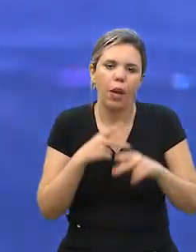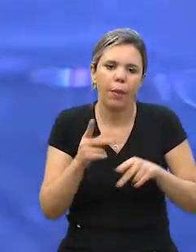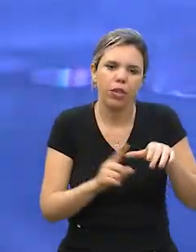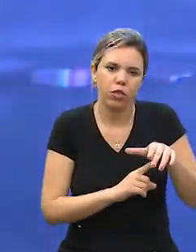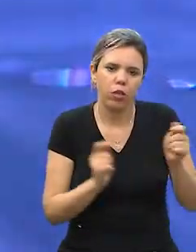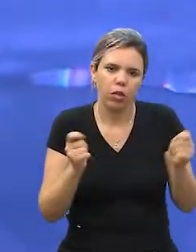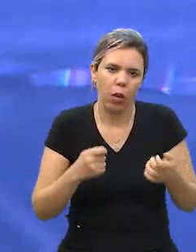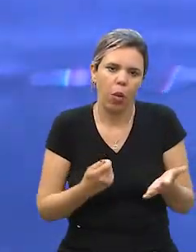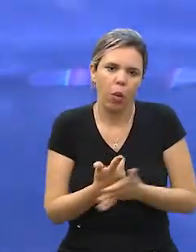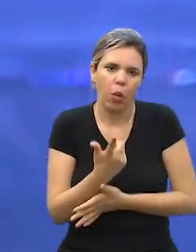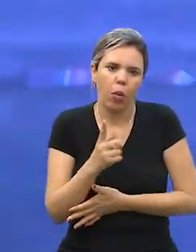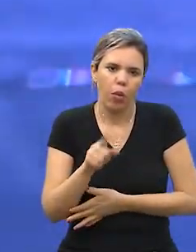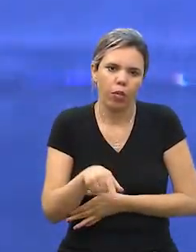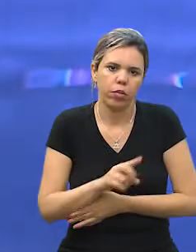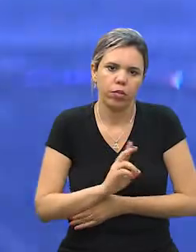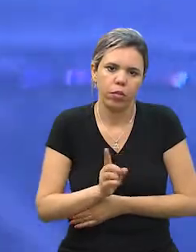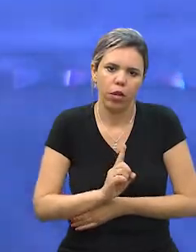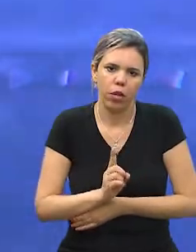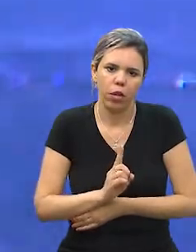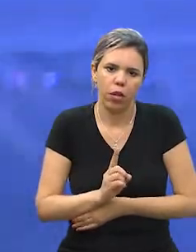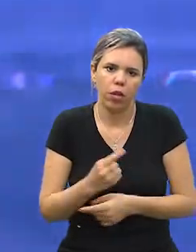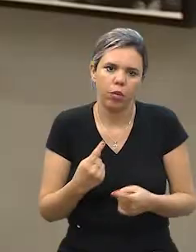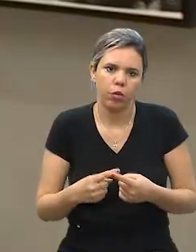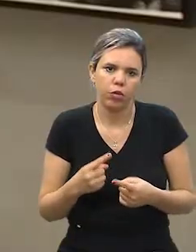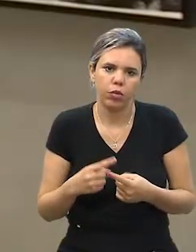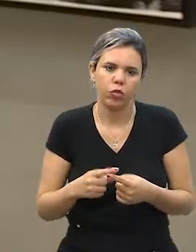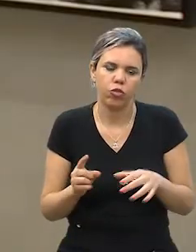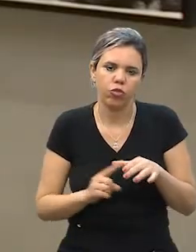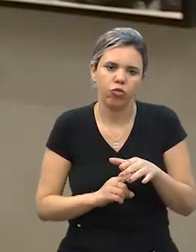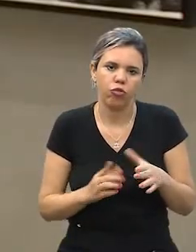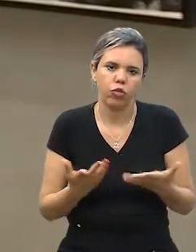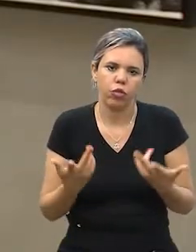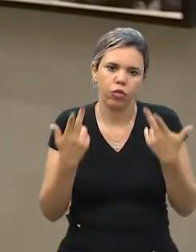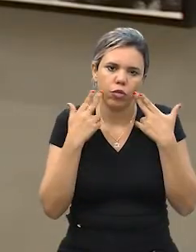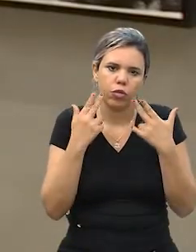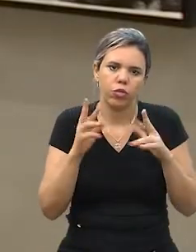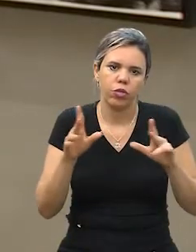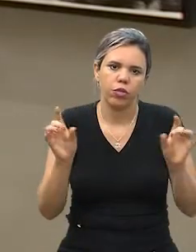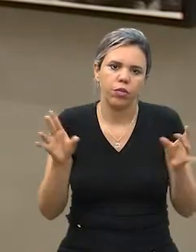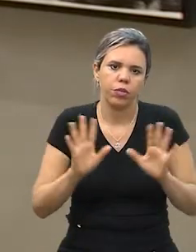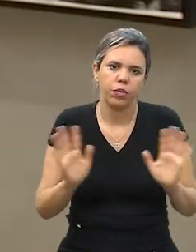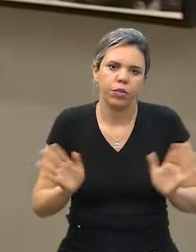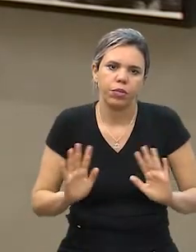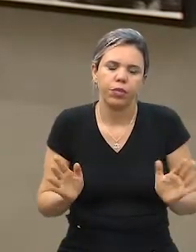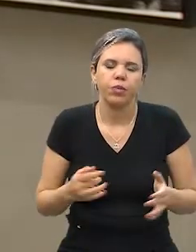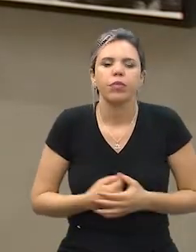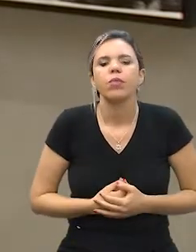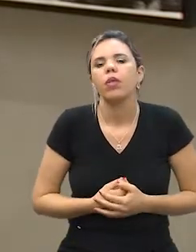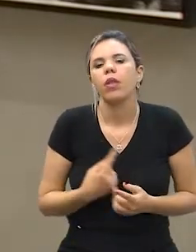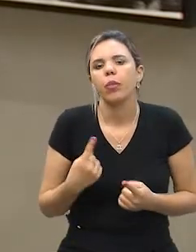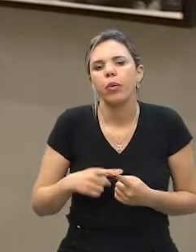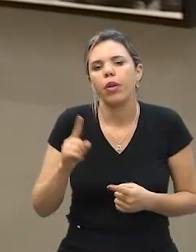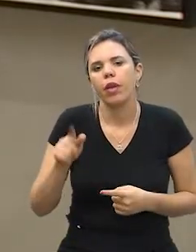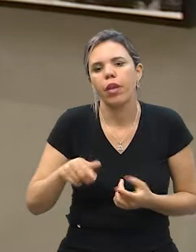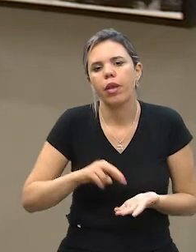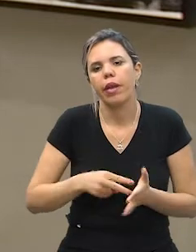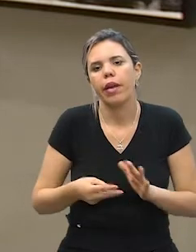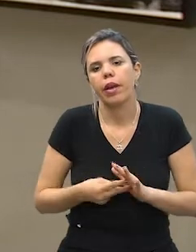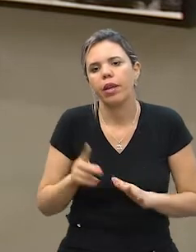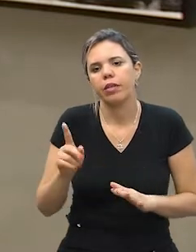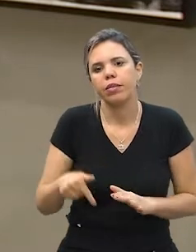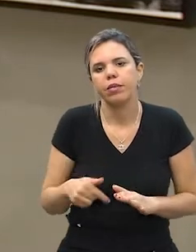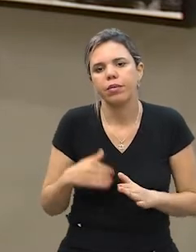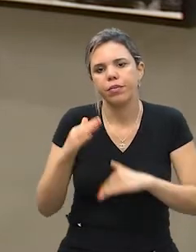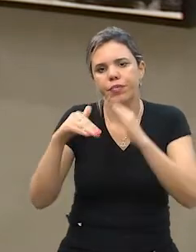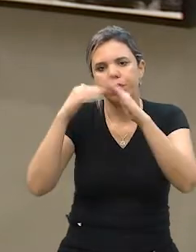tem condições de pagar por isso ou porque minha clínica é uma clínica diferenciada, não. Isso é